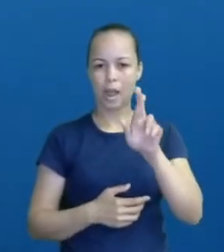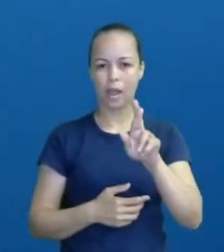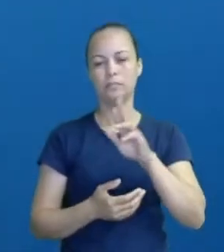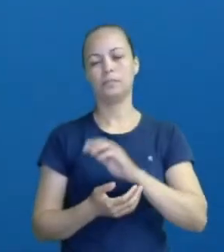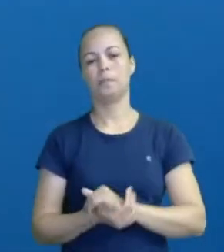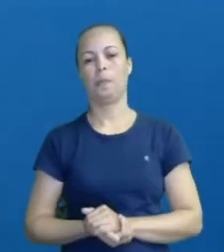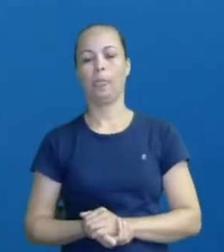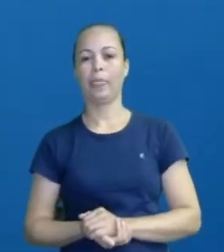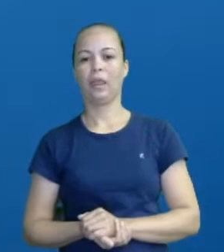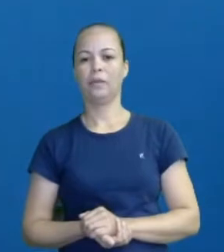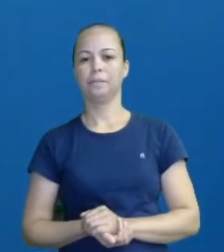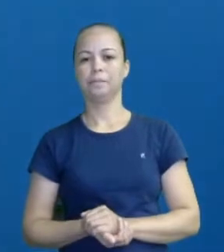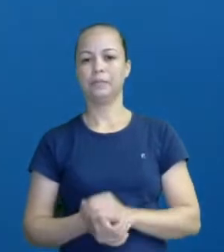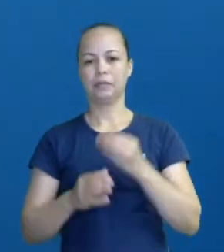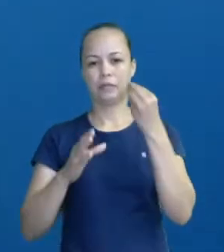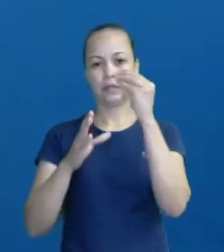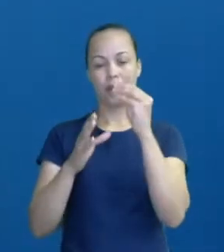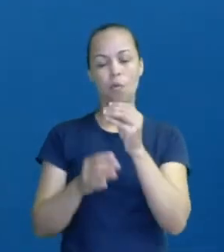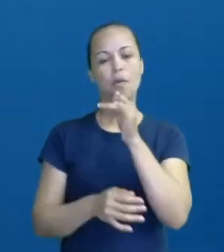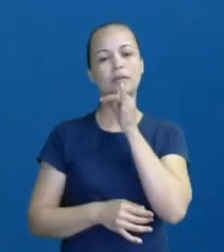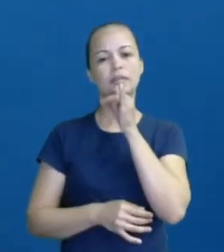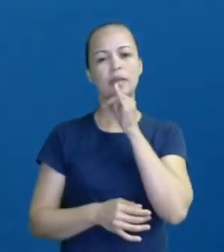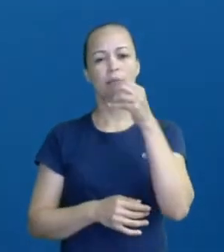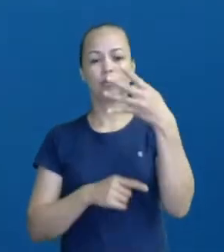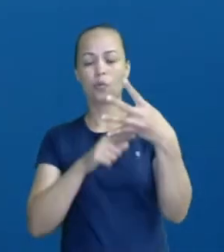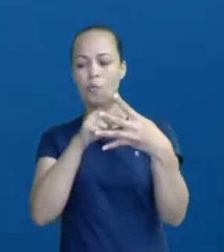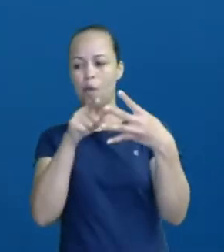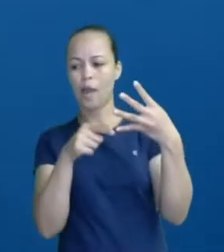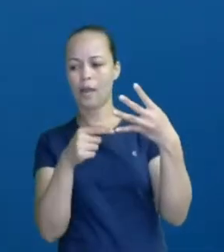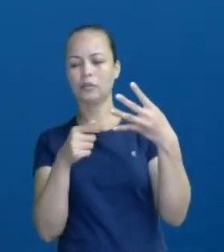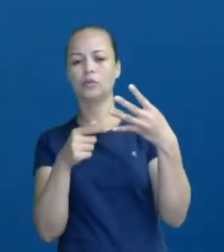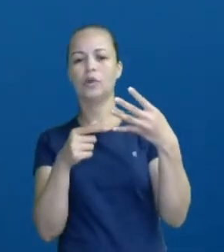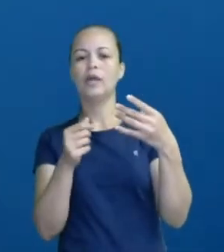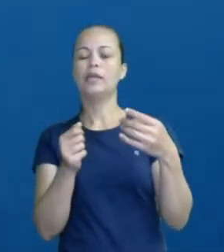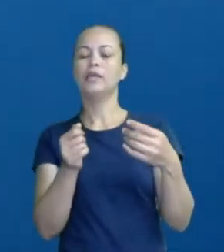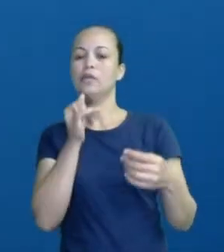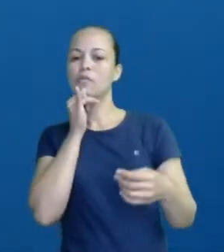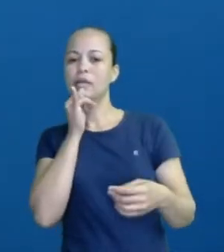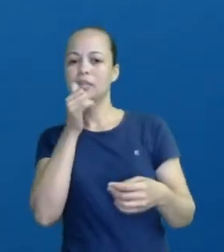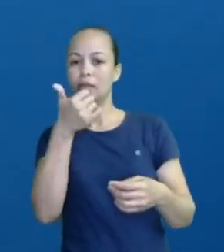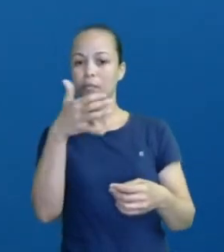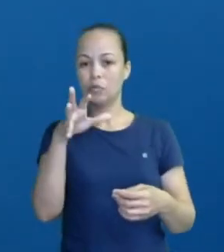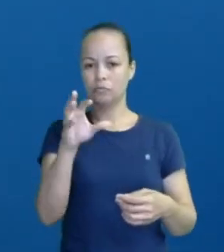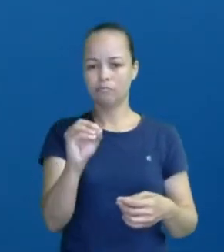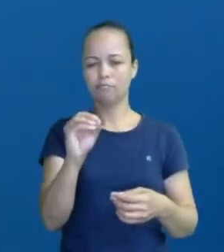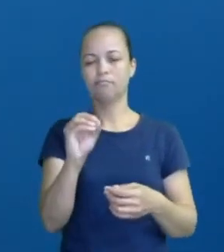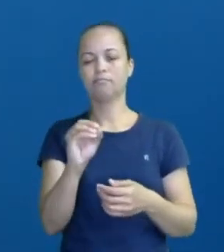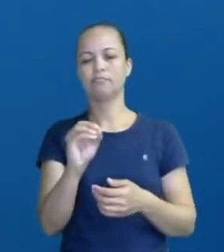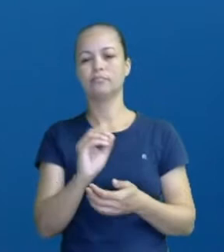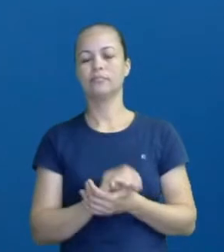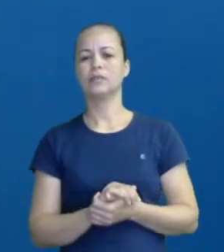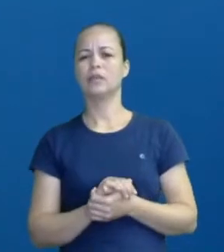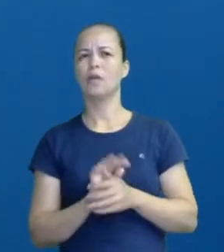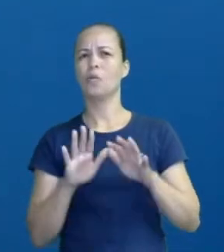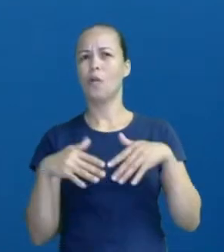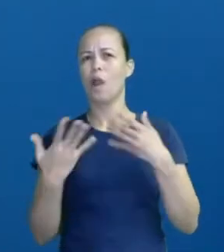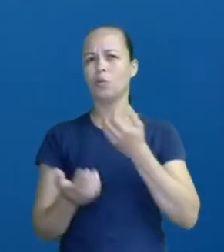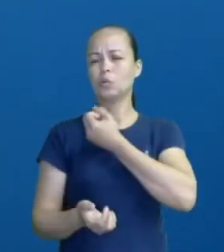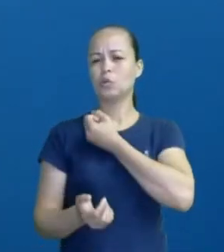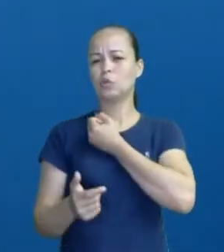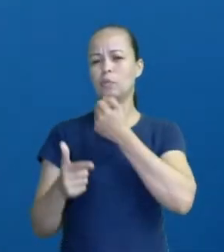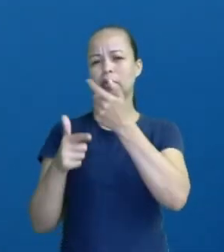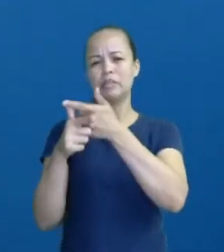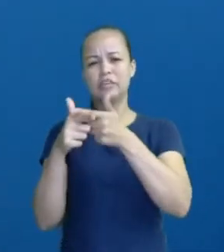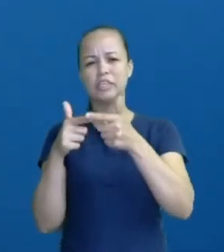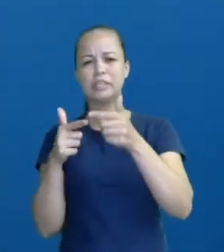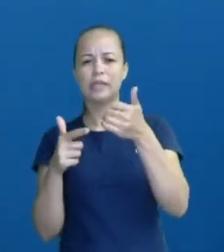aqui, ó, o exemplo do 4 e um exemplo do 10. Quais os números que podem dividir 10? O